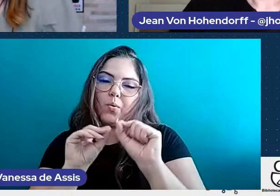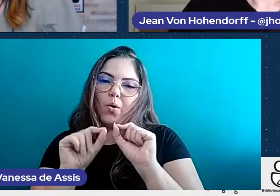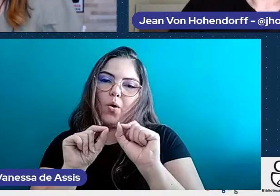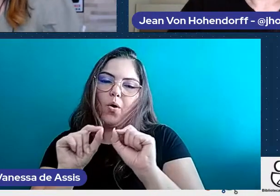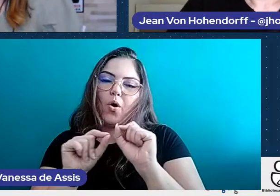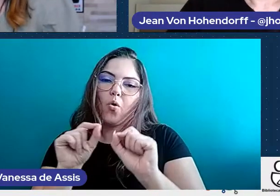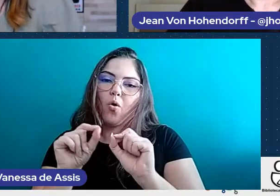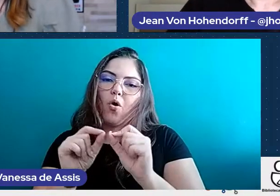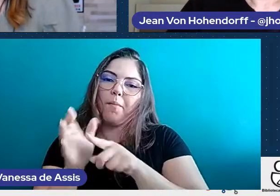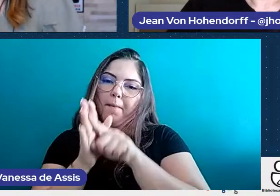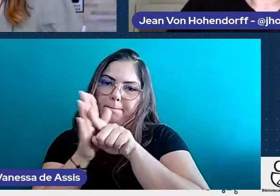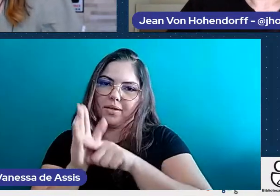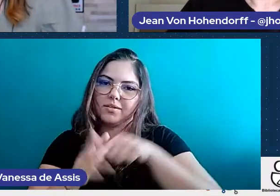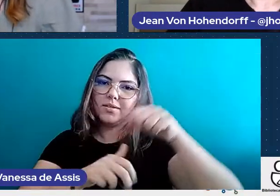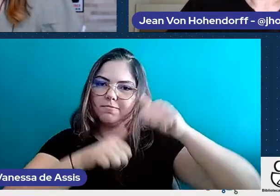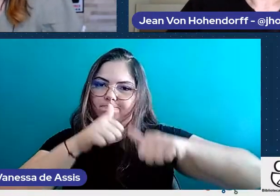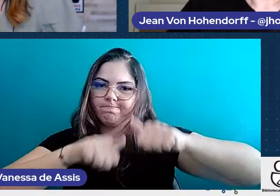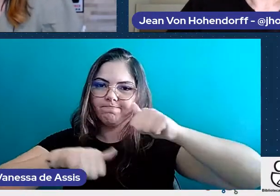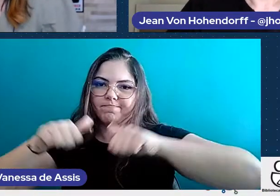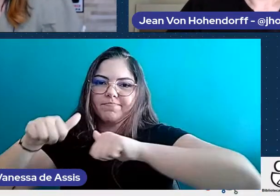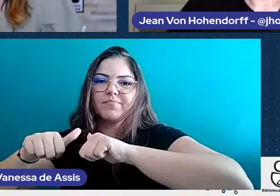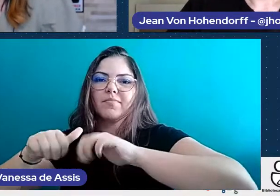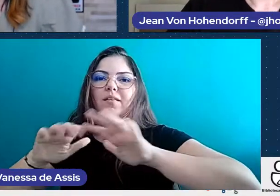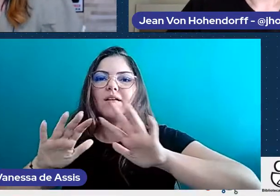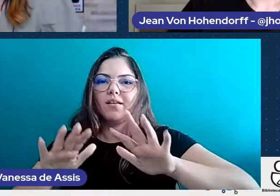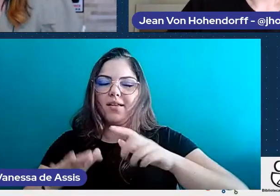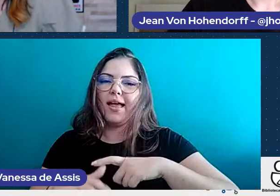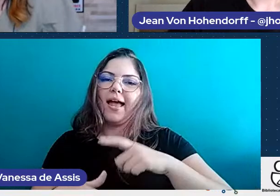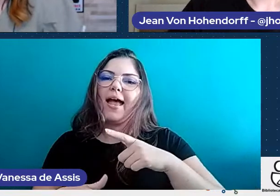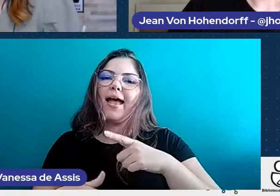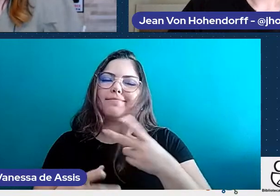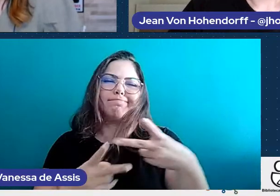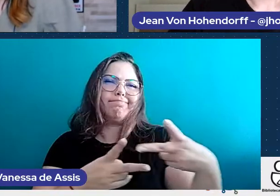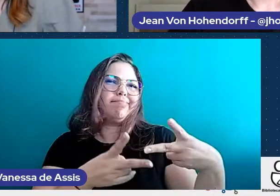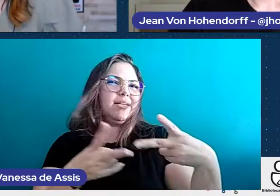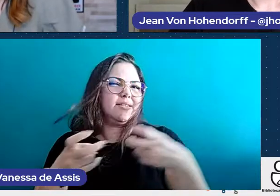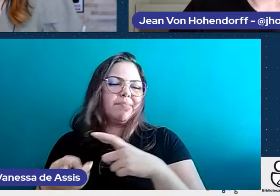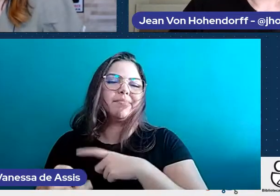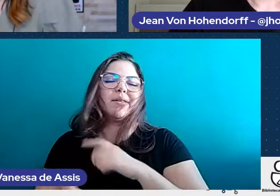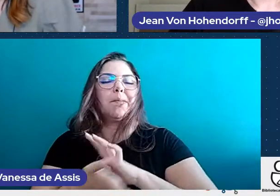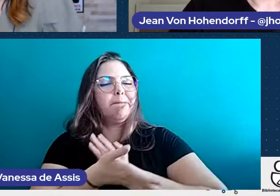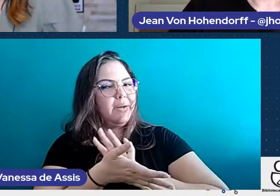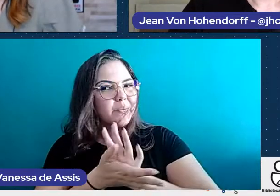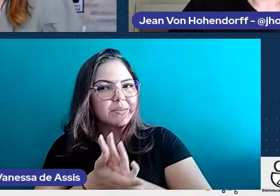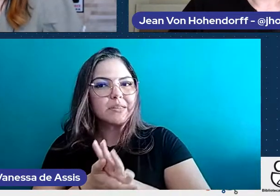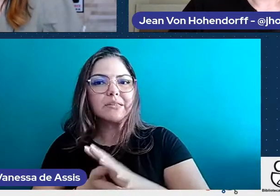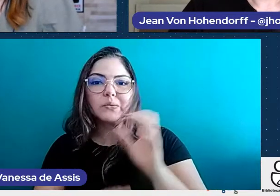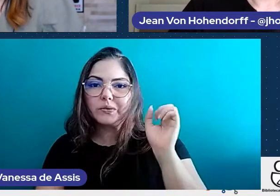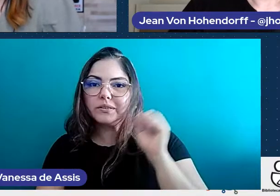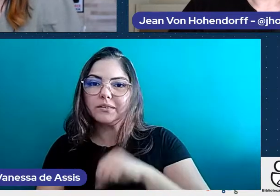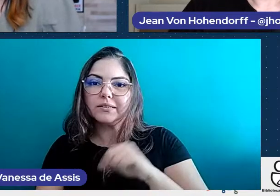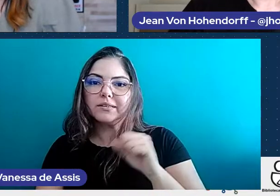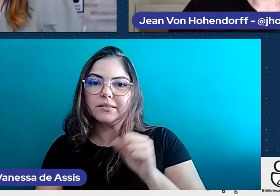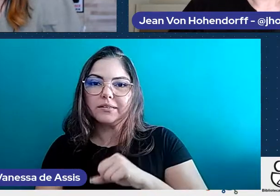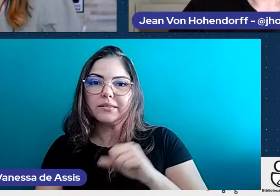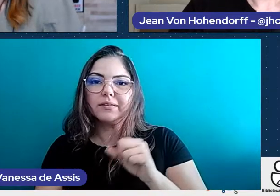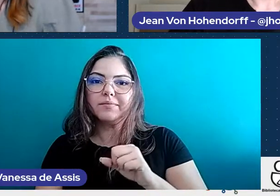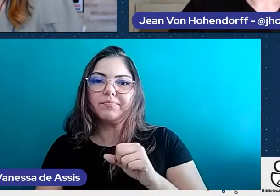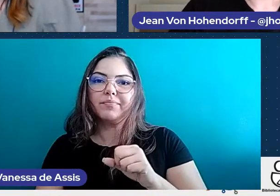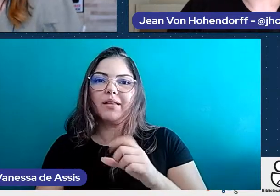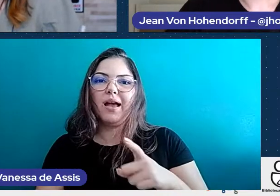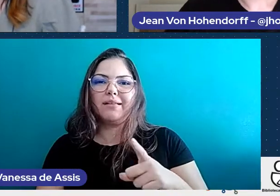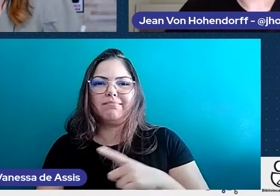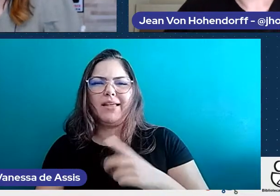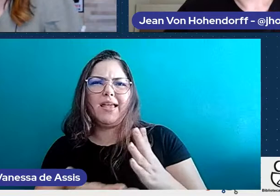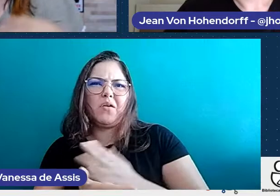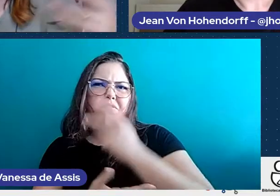porque é perceptível a questão do preconceito científico, né? Inclusive dizer que nós não fazemos ciências,